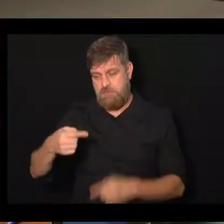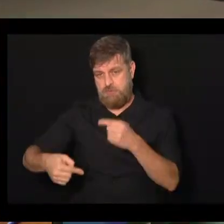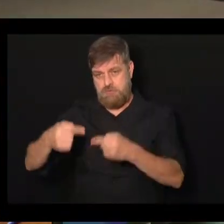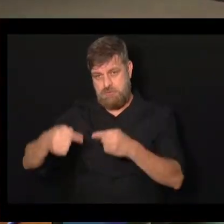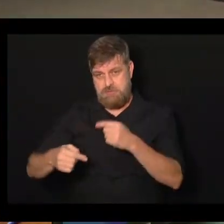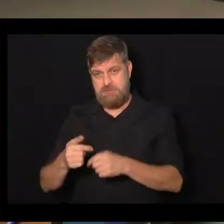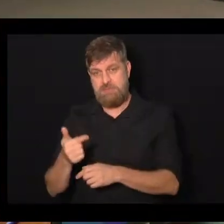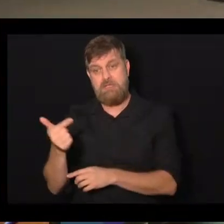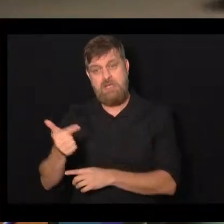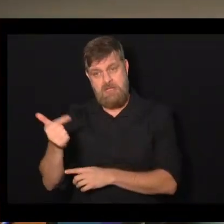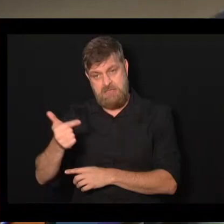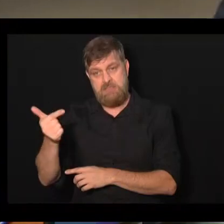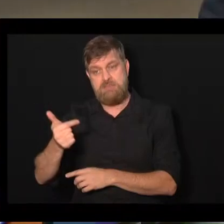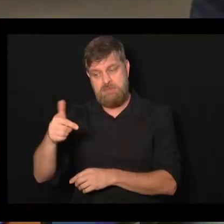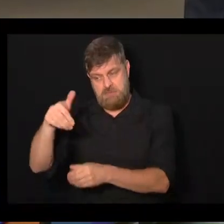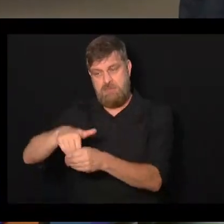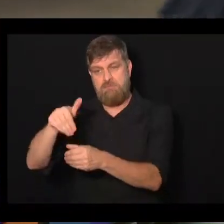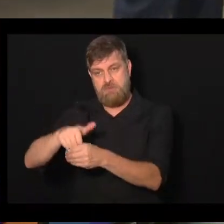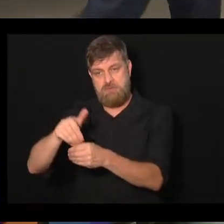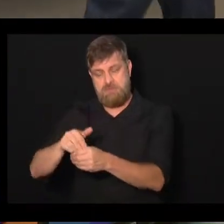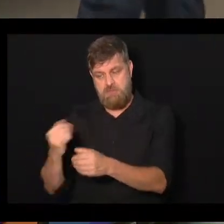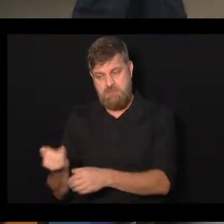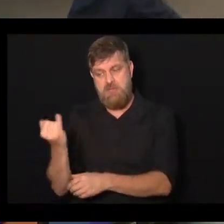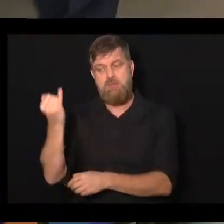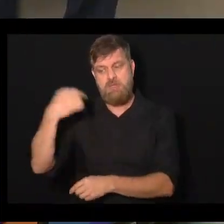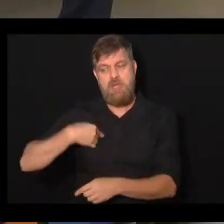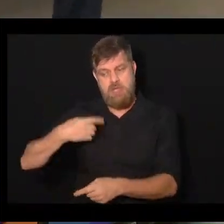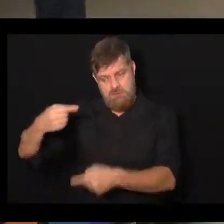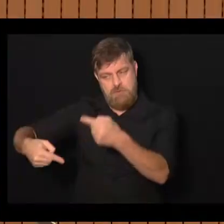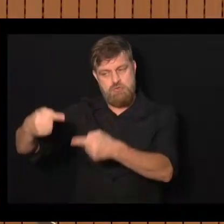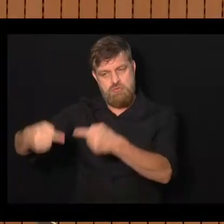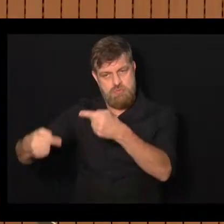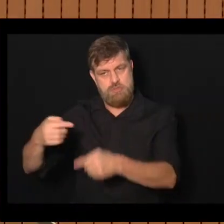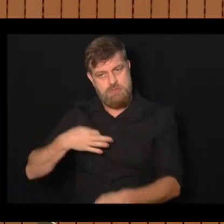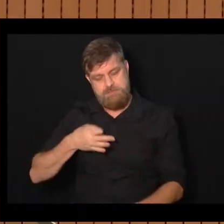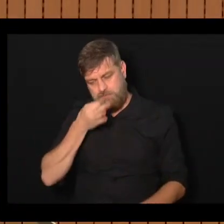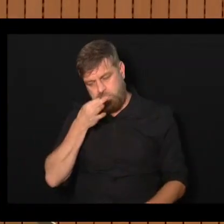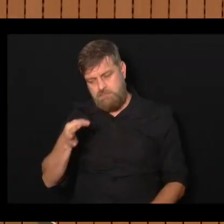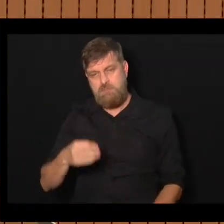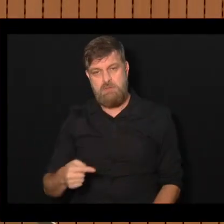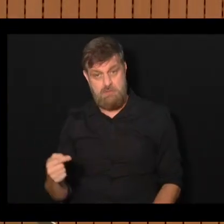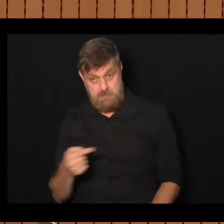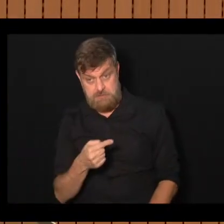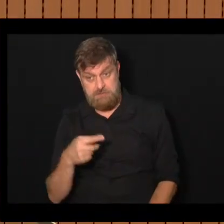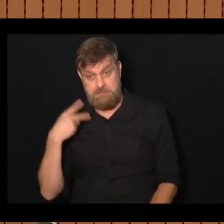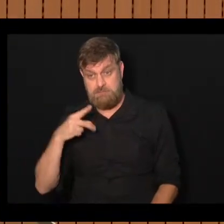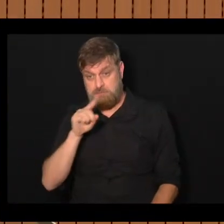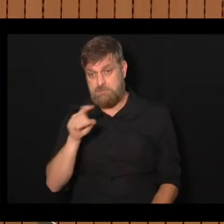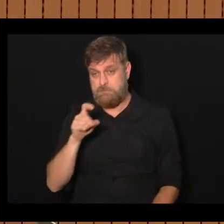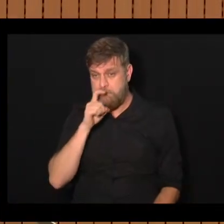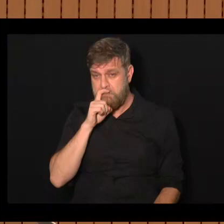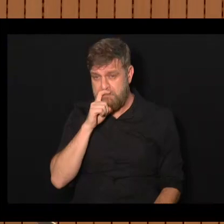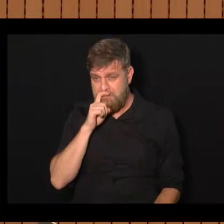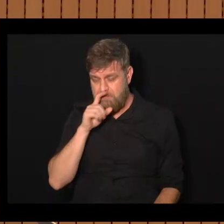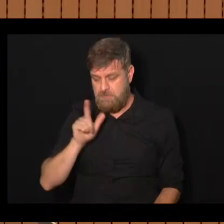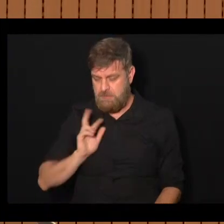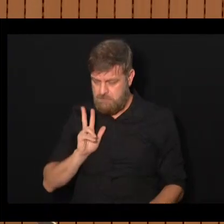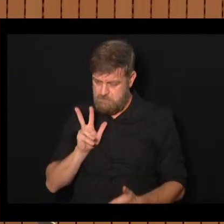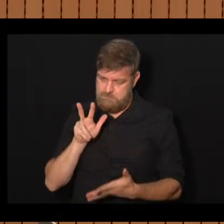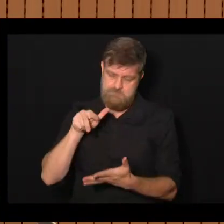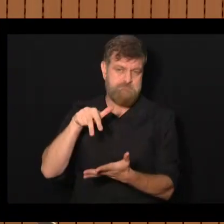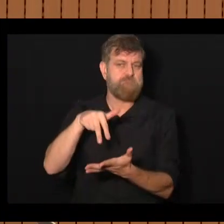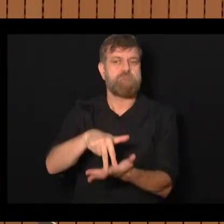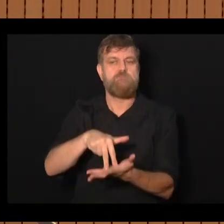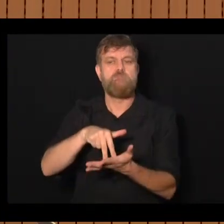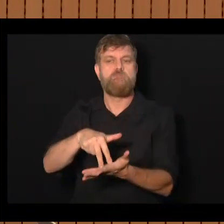na segunda eu vou discutir. Pode ficar tranquilo. Parabéns, vereador. Inclusive o vereador Zé Carlos, que tem um protagonismo